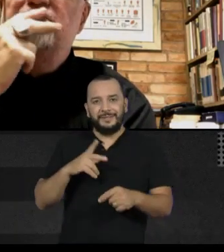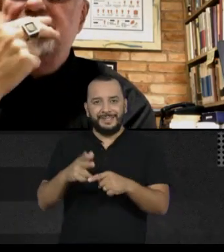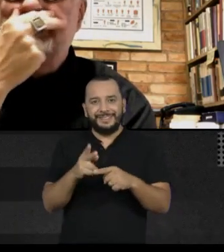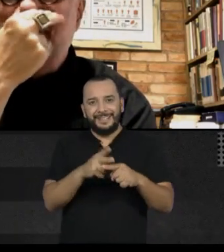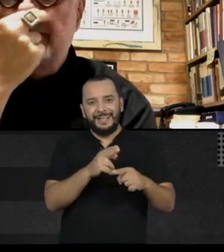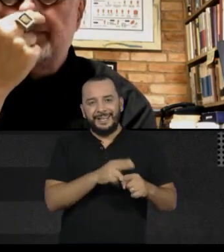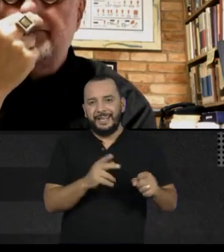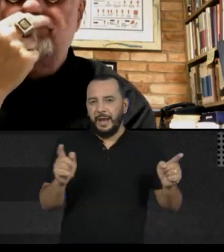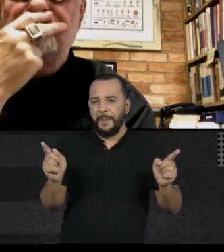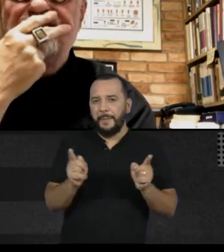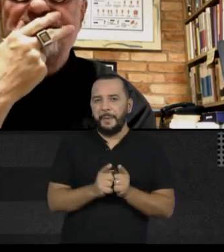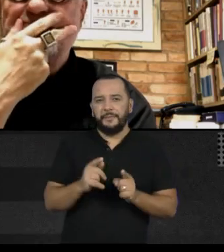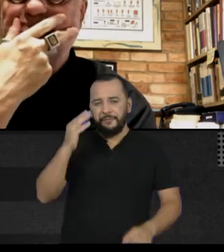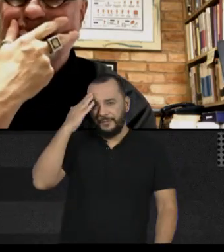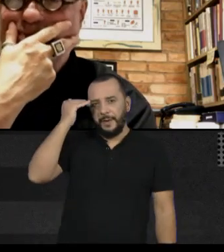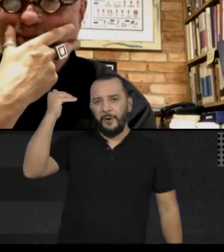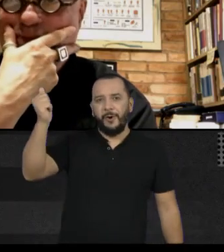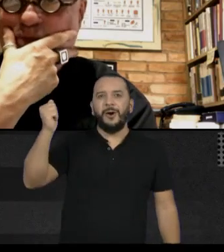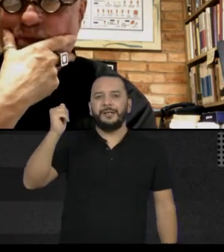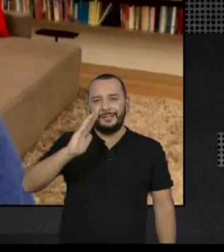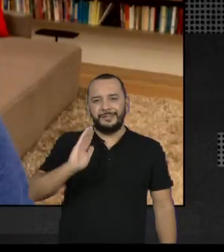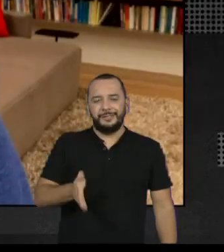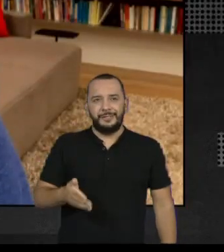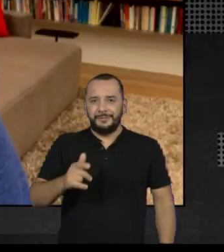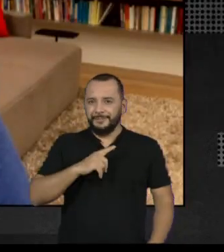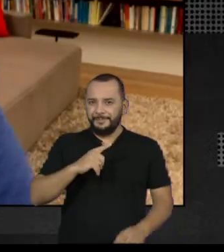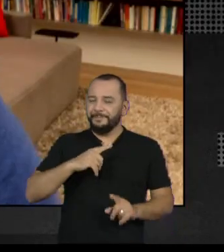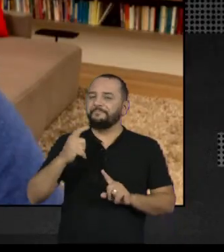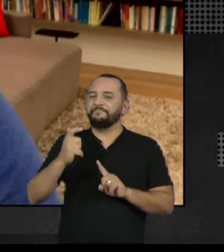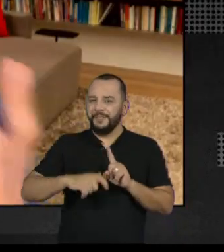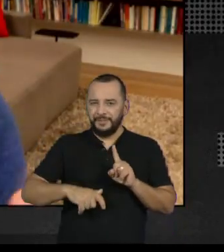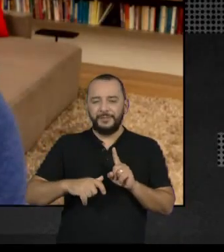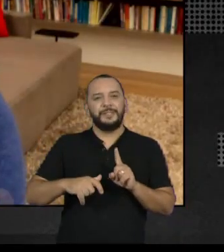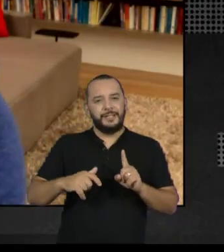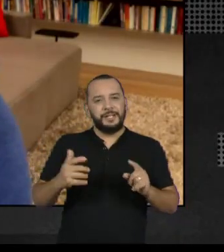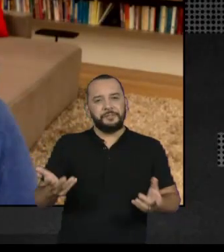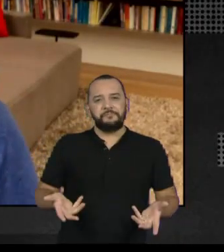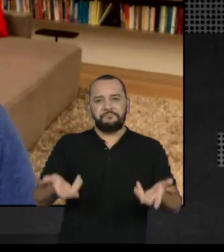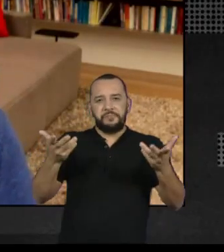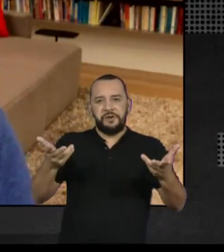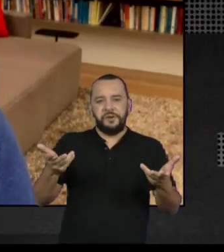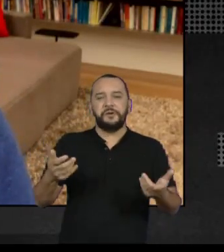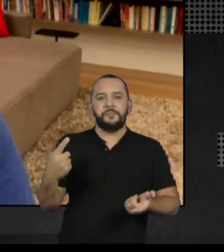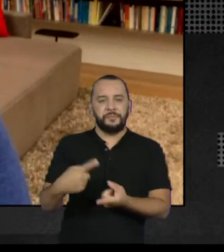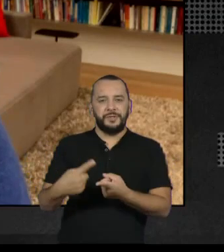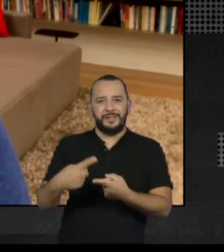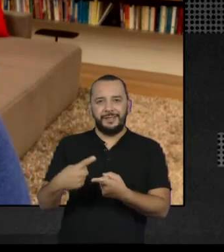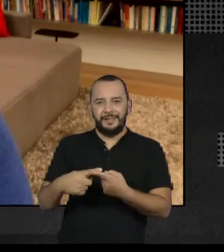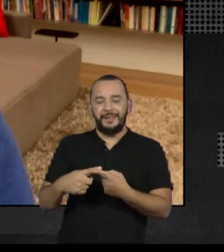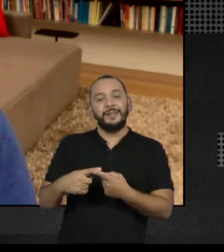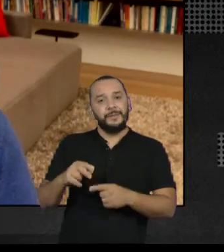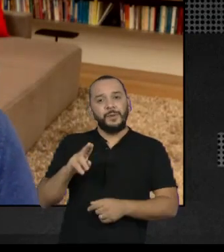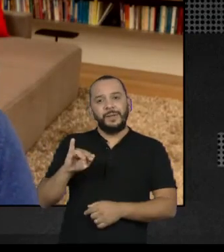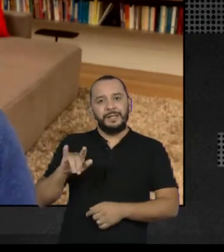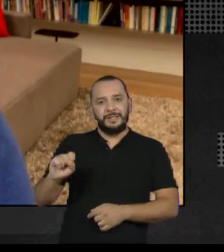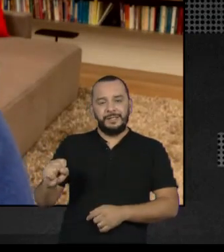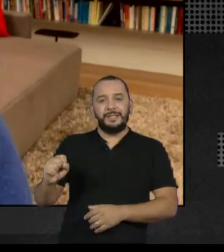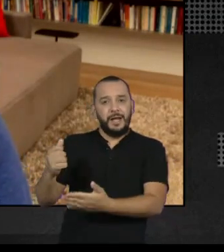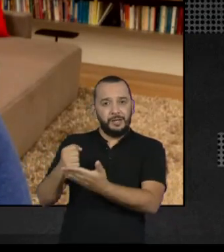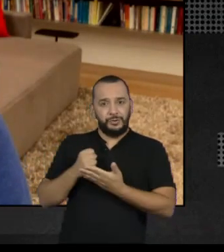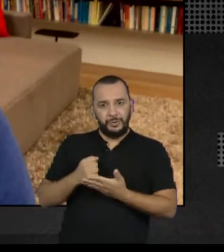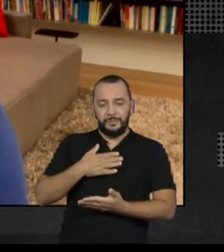contraste. E o Ulisses, na composição, ele me propôs isso e deu muito